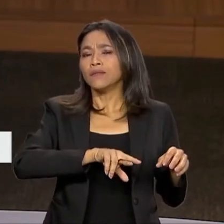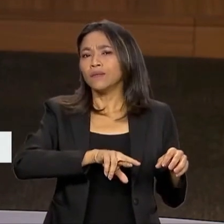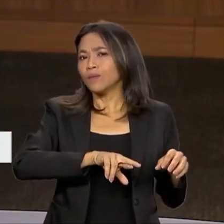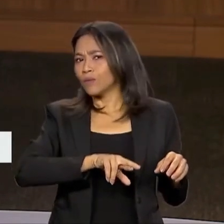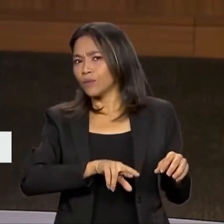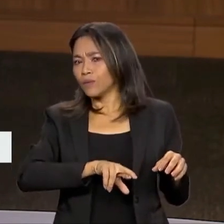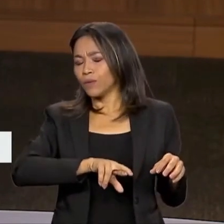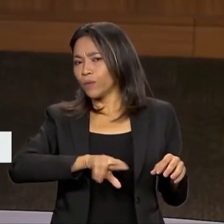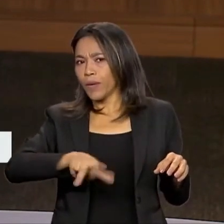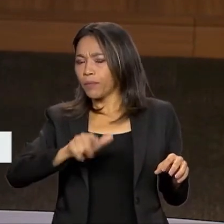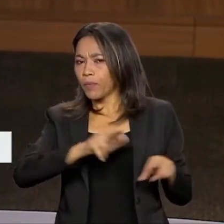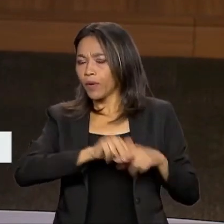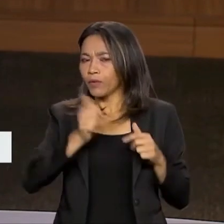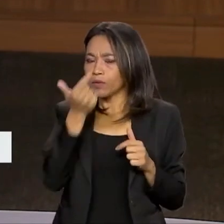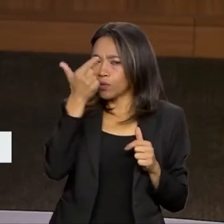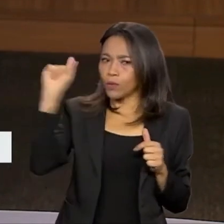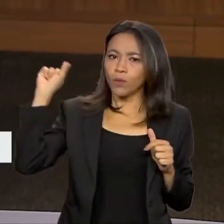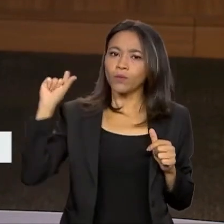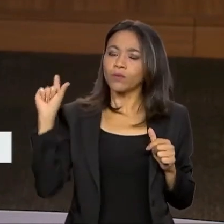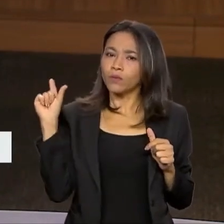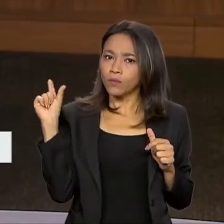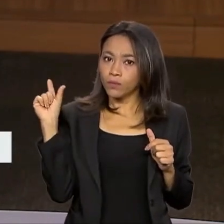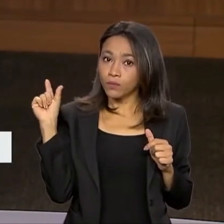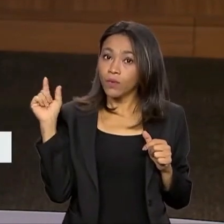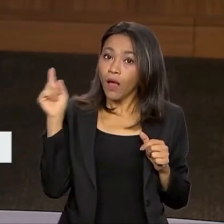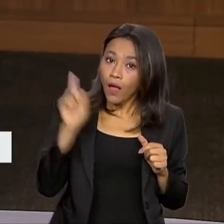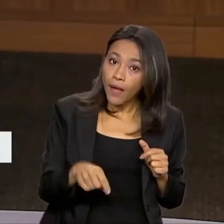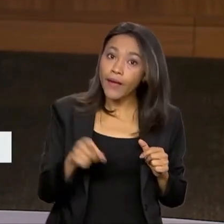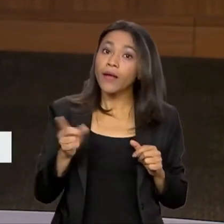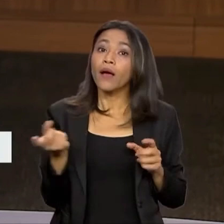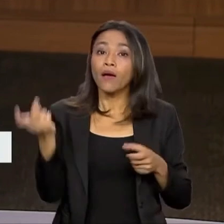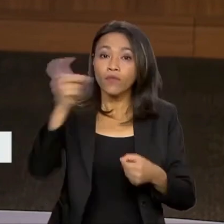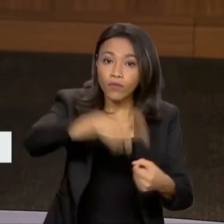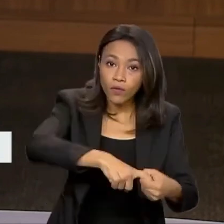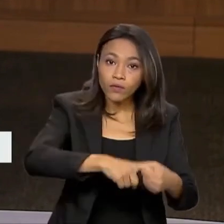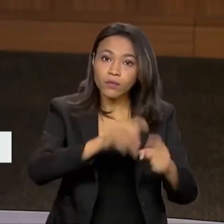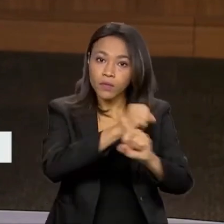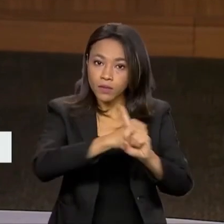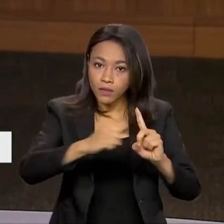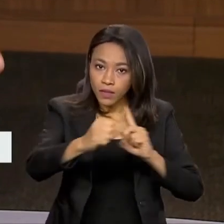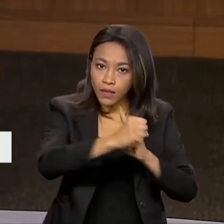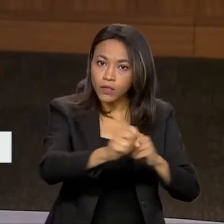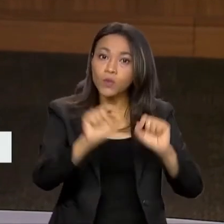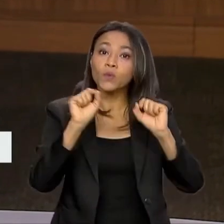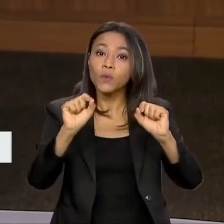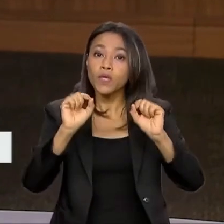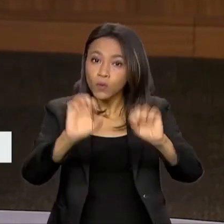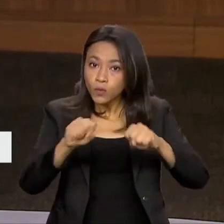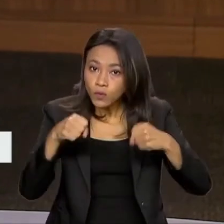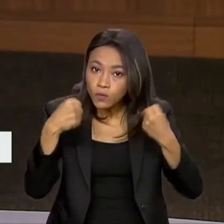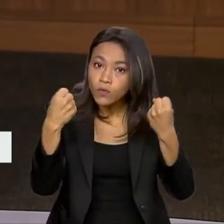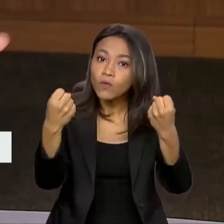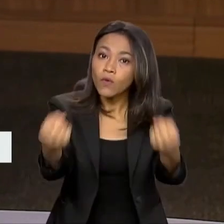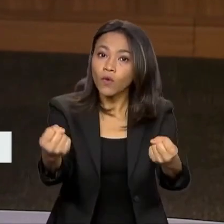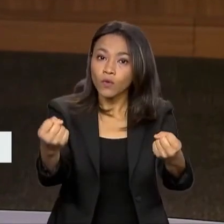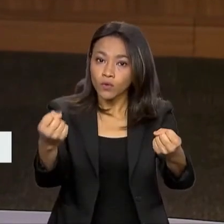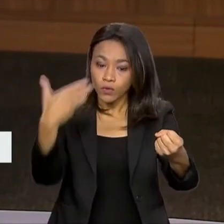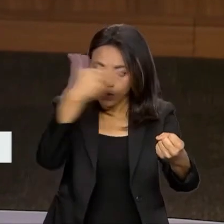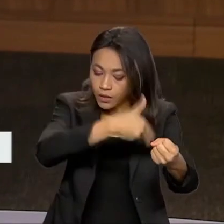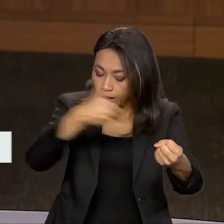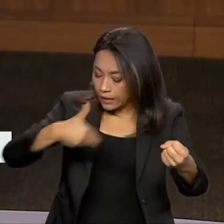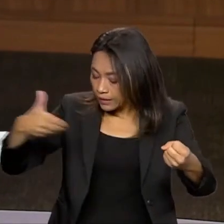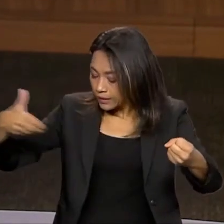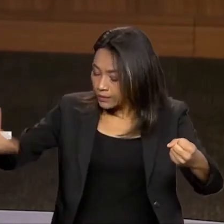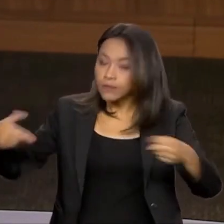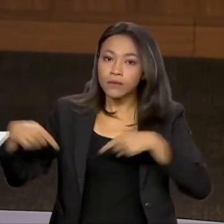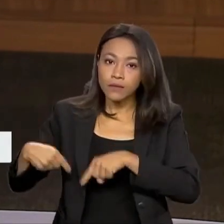é por outra razão que não seja o retorno para a sociedade do esforço que a sociedade por meio dos seus representantes